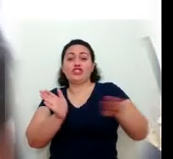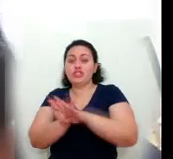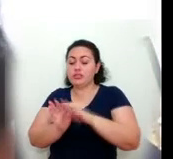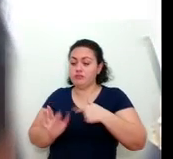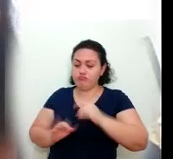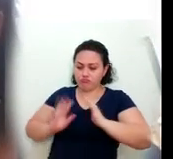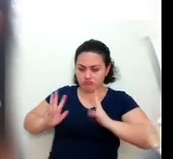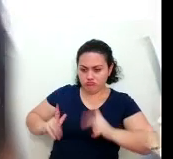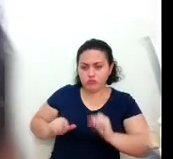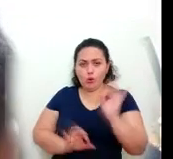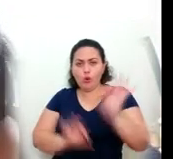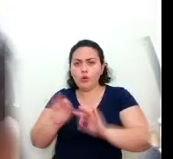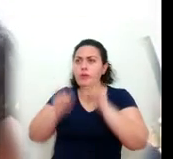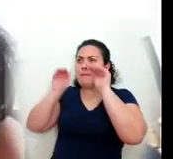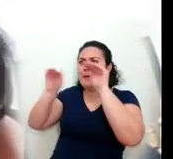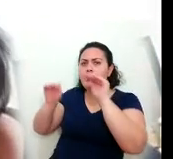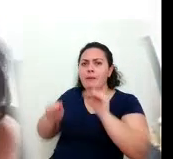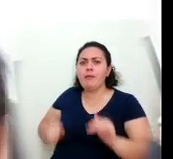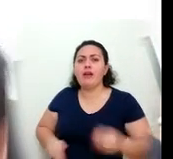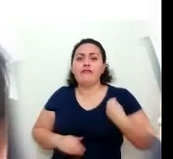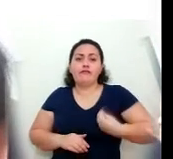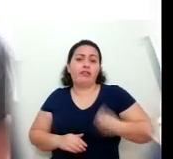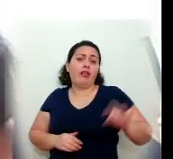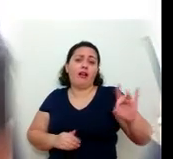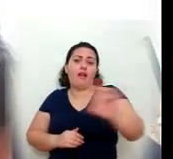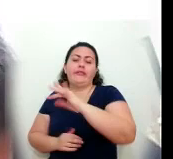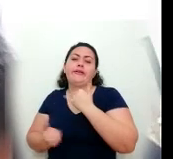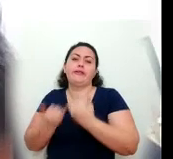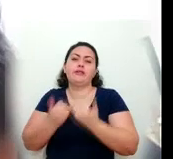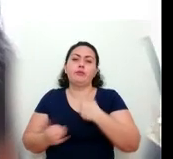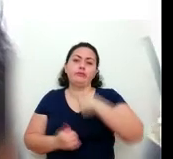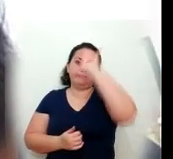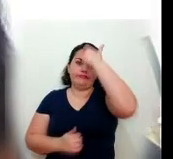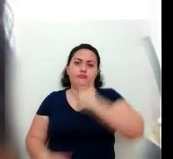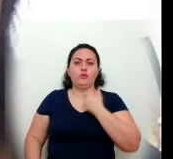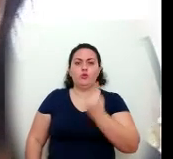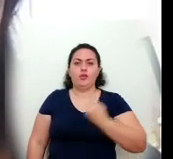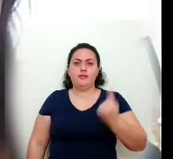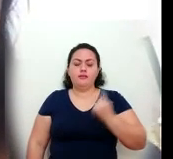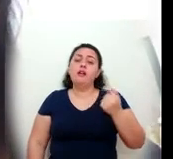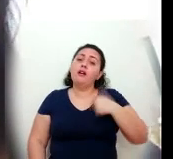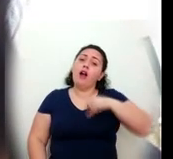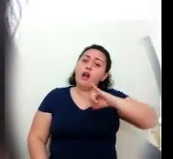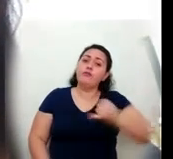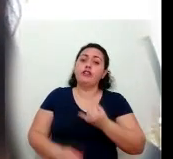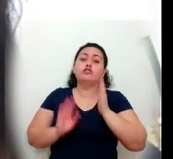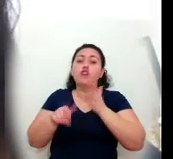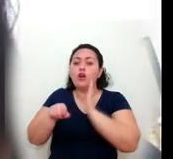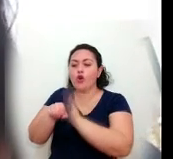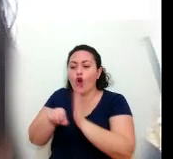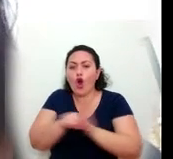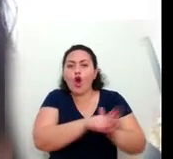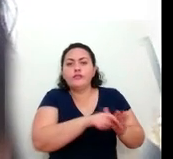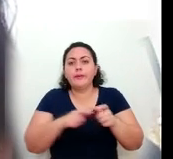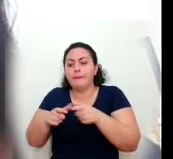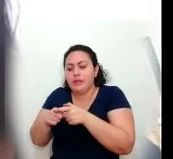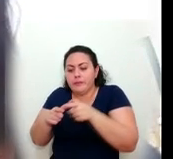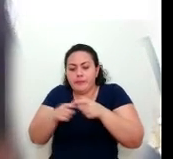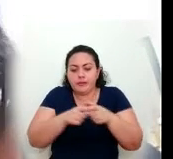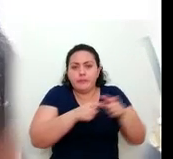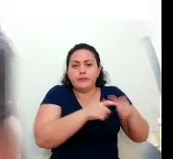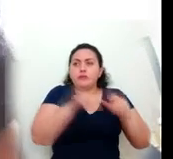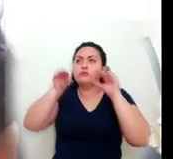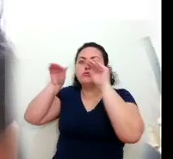cada um. O que eu quero dizer com isso? Quem come sozinho, né, uma pessoa, porcionar em porções pequenas para uma pessoa as coisas e o que